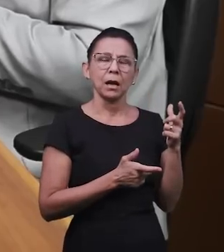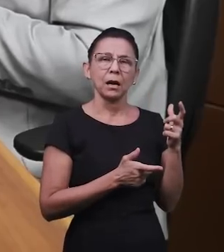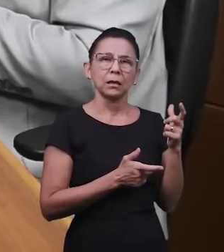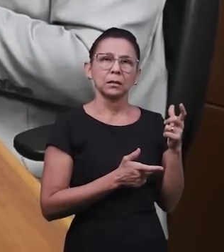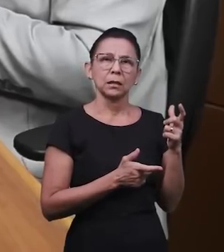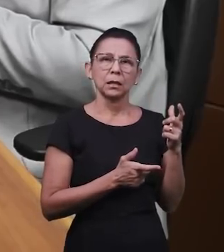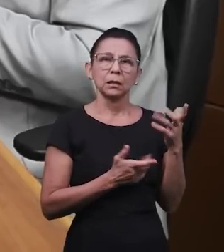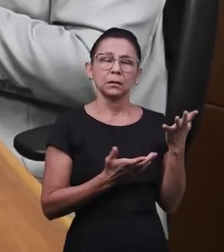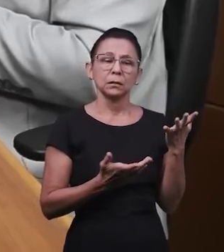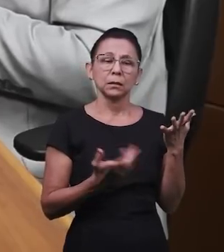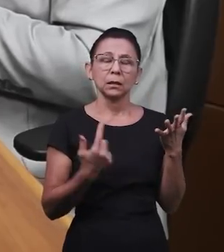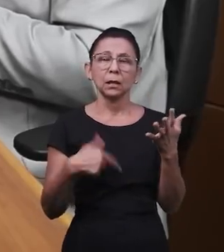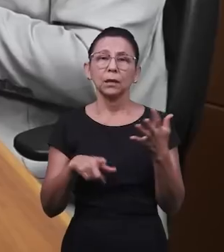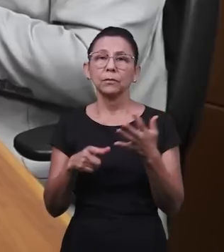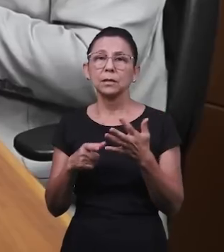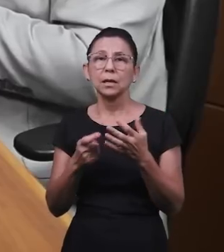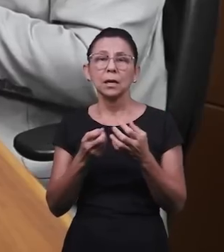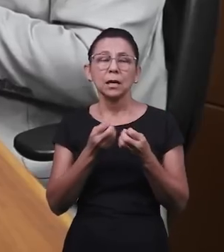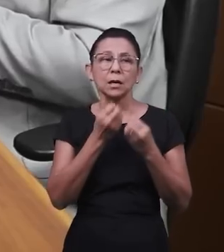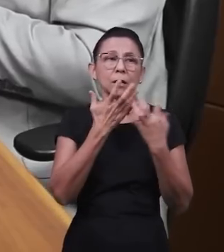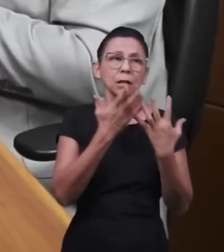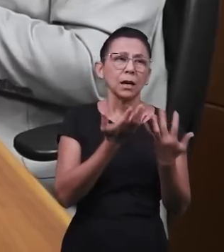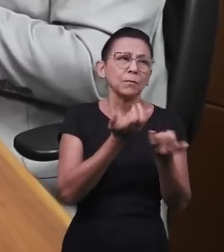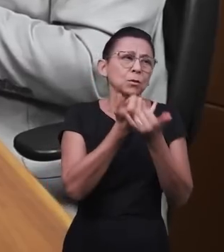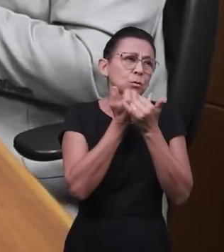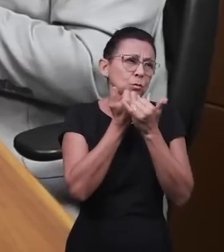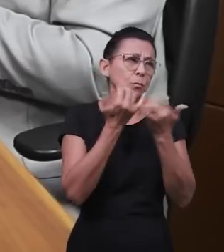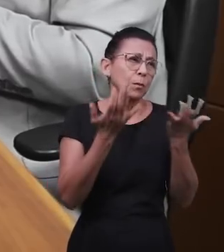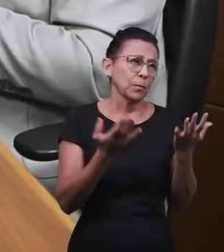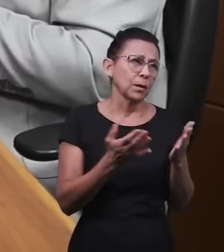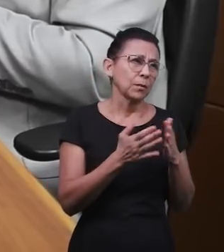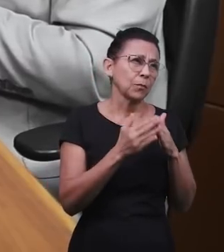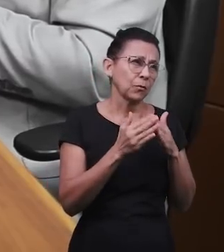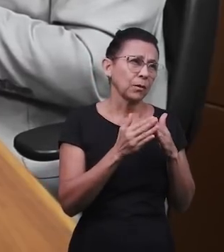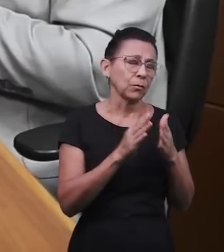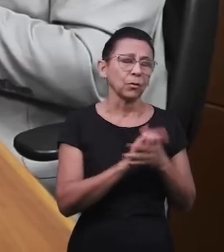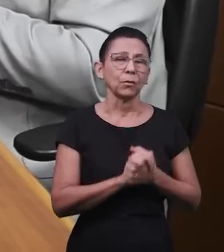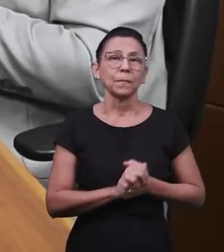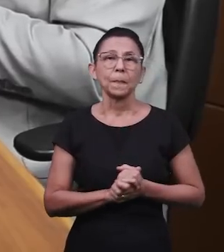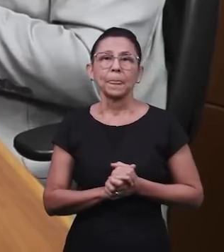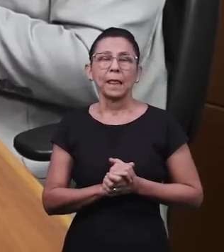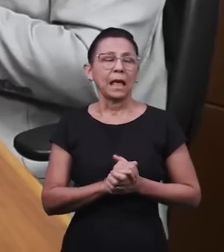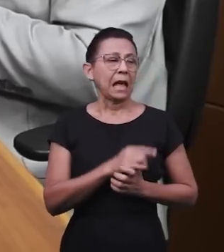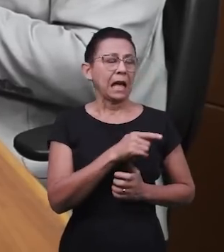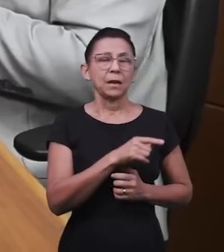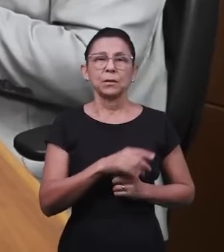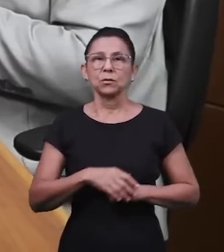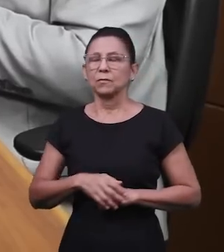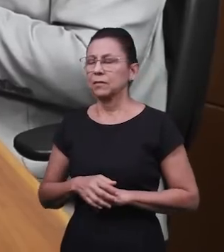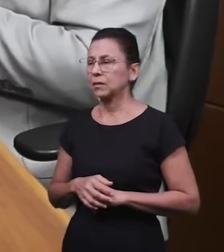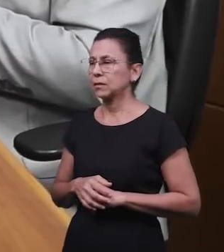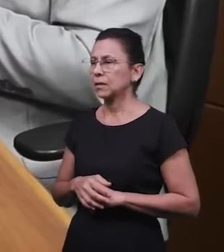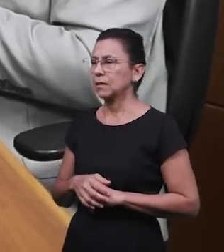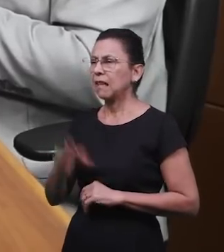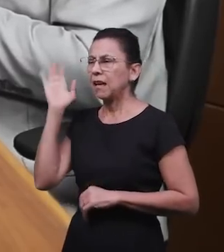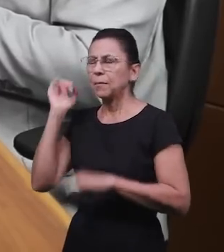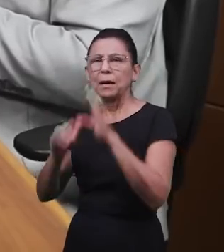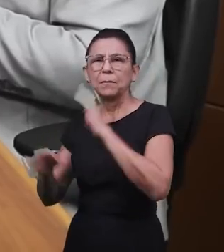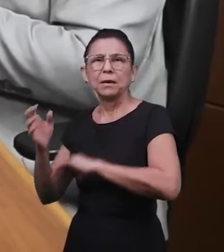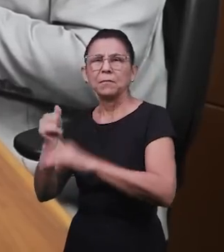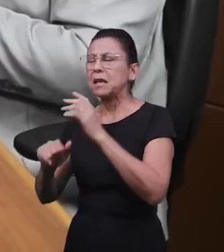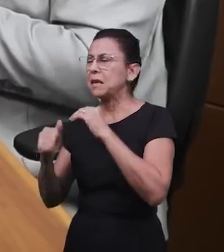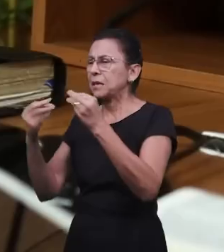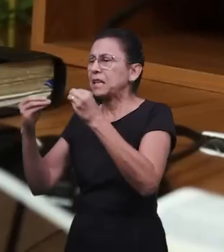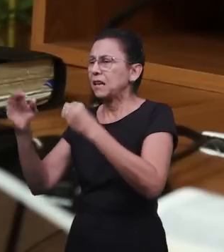tem que receber aquilo ali sem contra. Se você contra-atacar, aí não adiantou nada você confessar. A pessoa vai te atacar. Você recebe aquelas